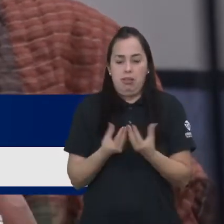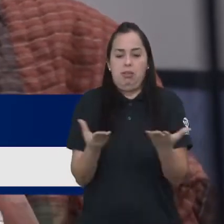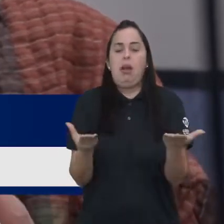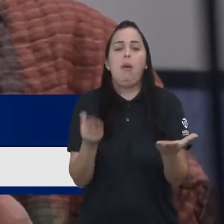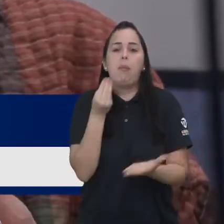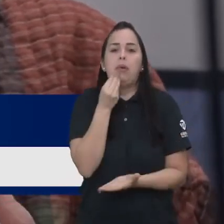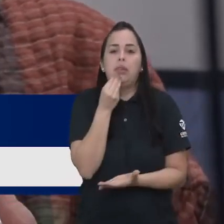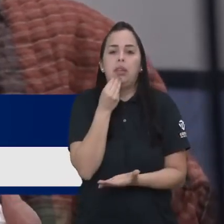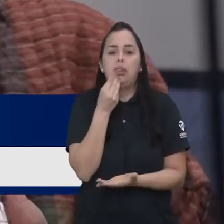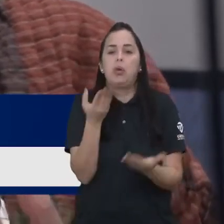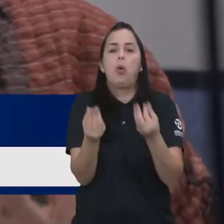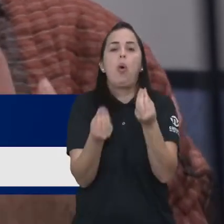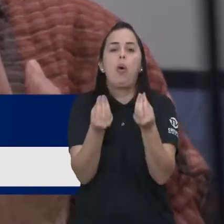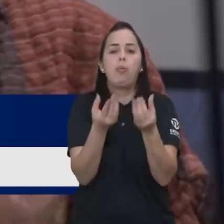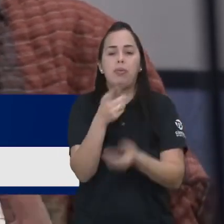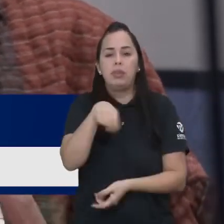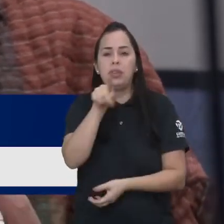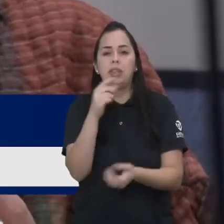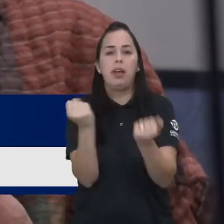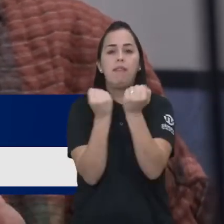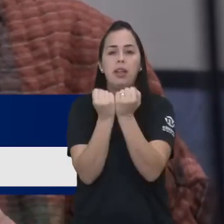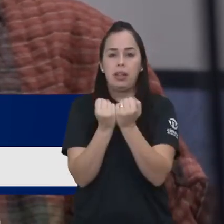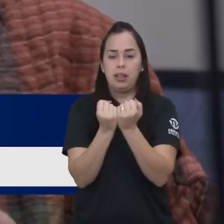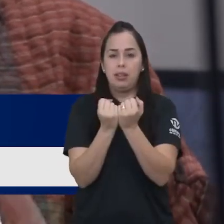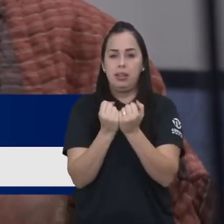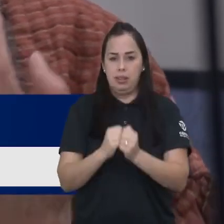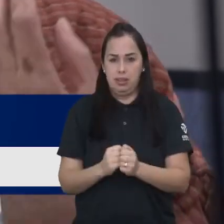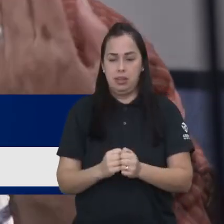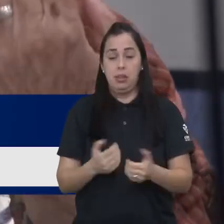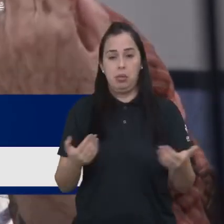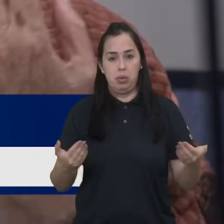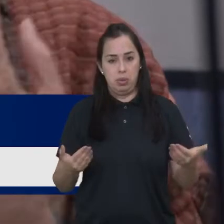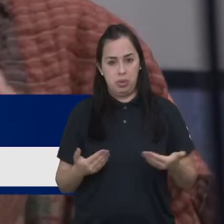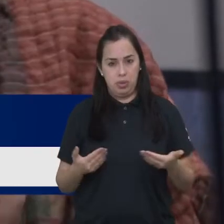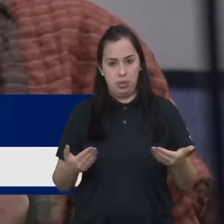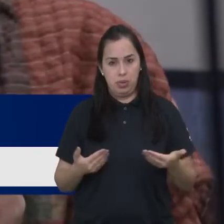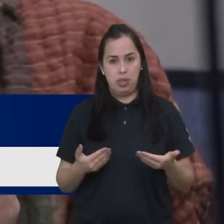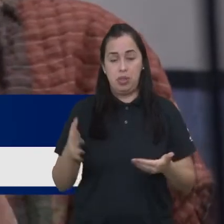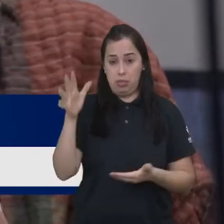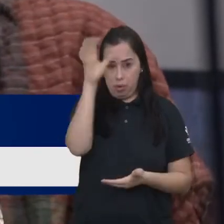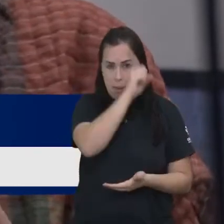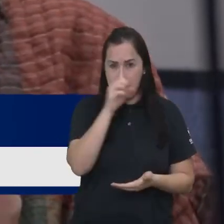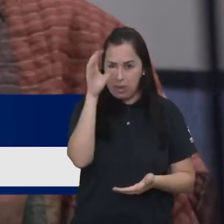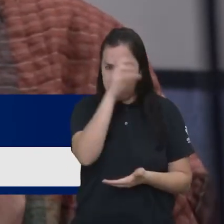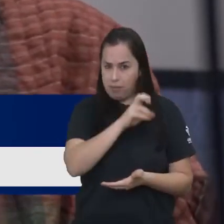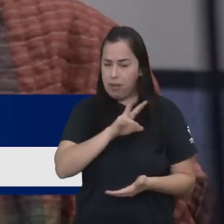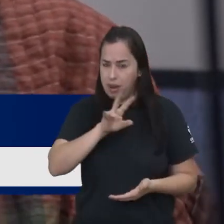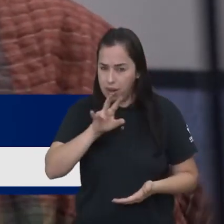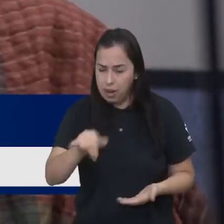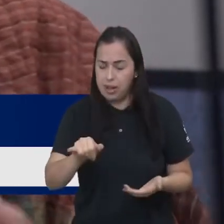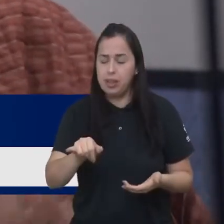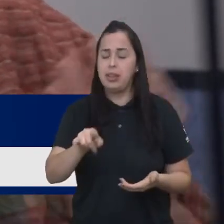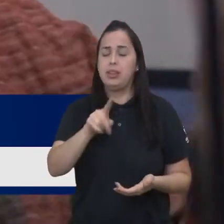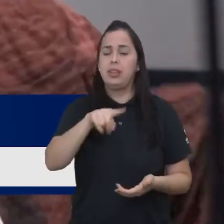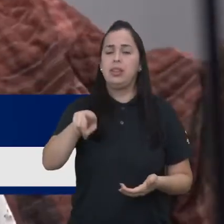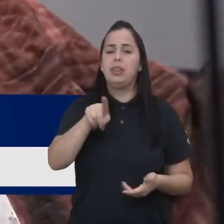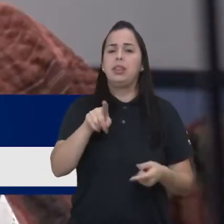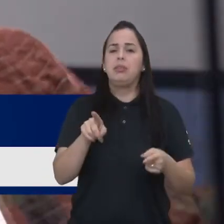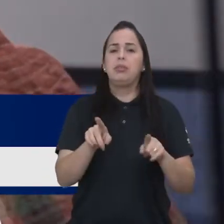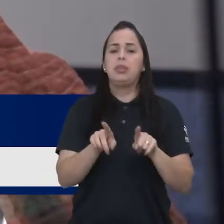vocês podem se defender. Vocês vão escutar muita coisa, muitas coisas vocês vão aprender, mas muitas coisas